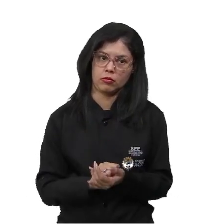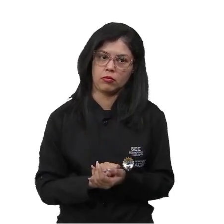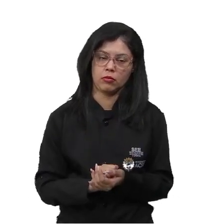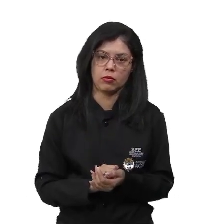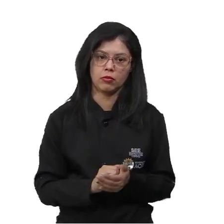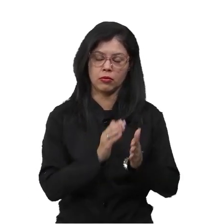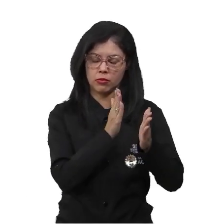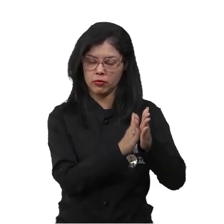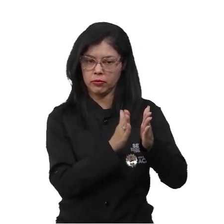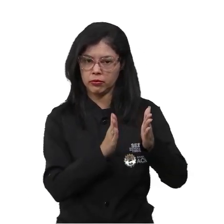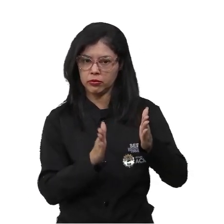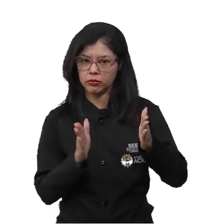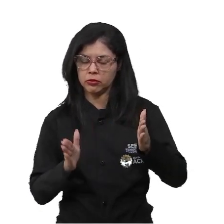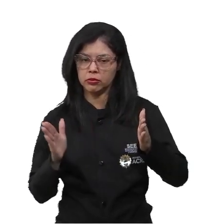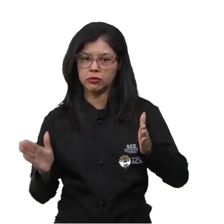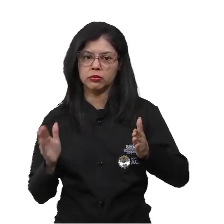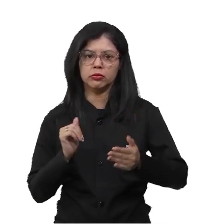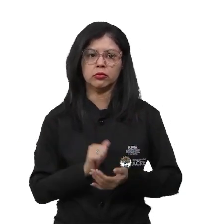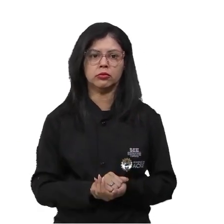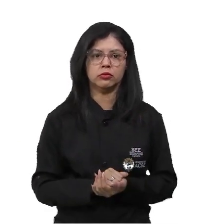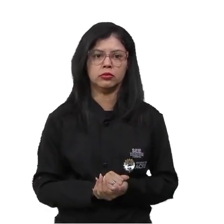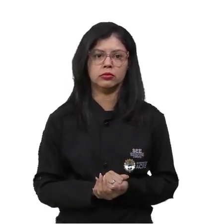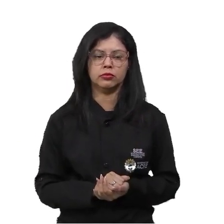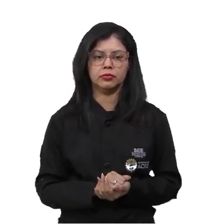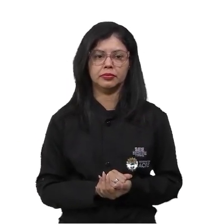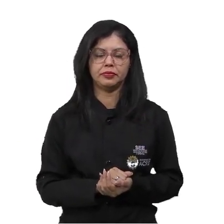uma sequência, né?